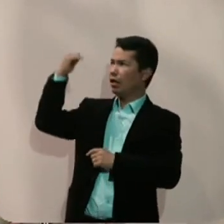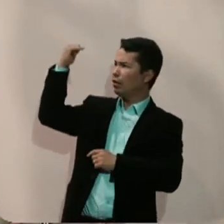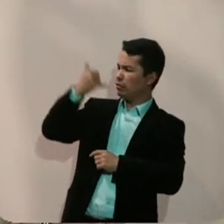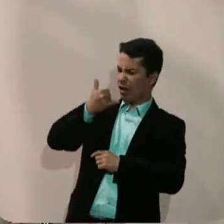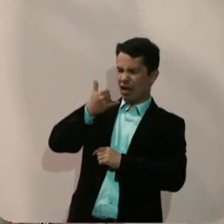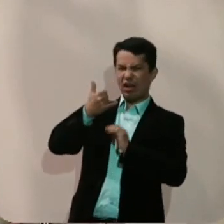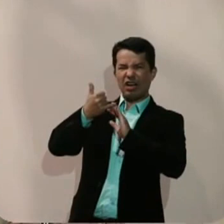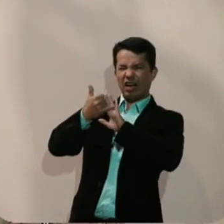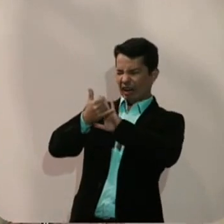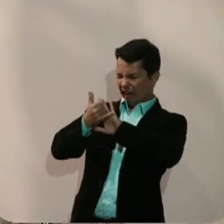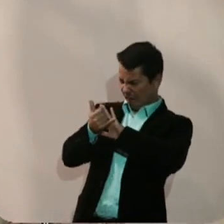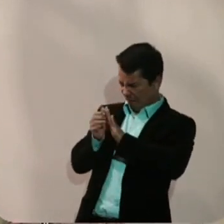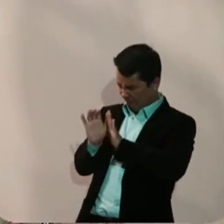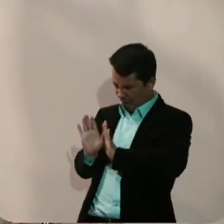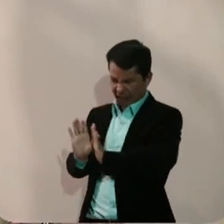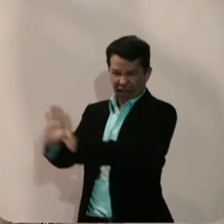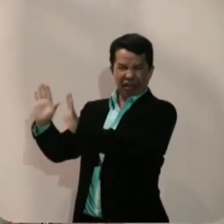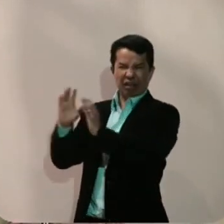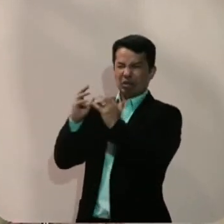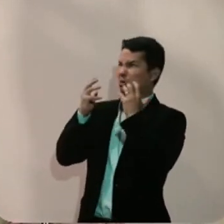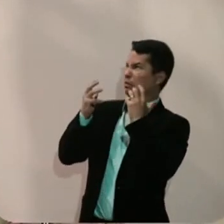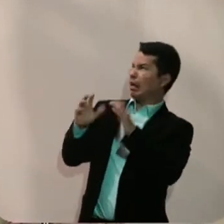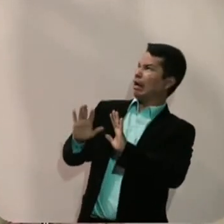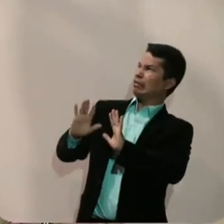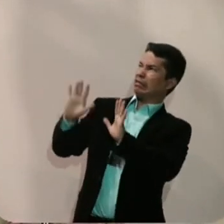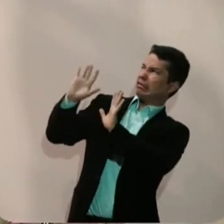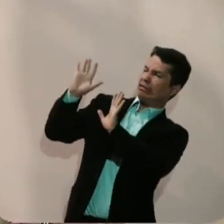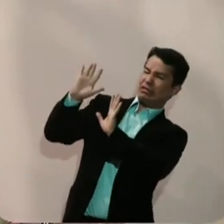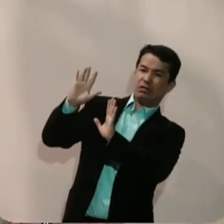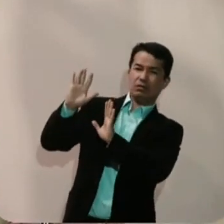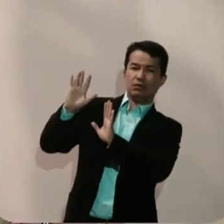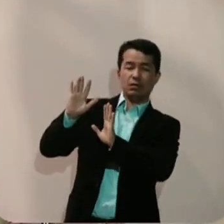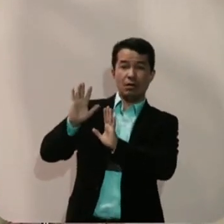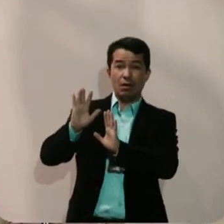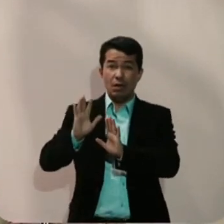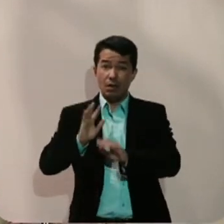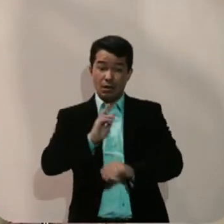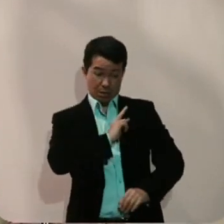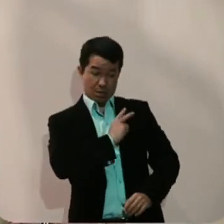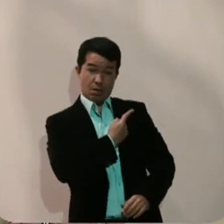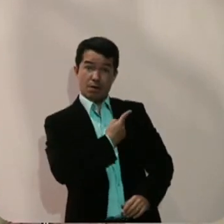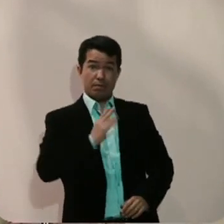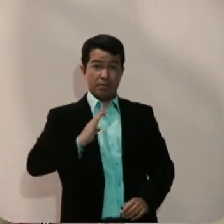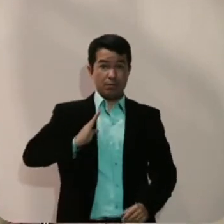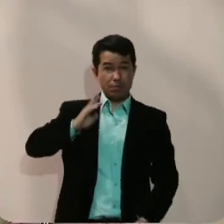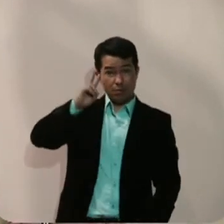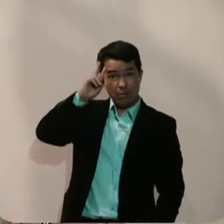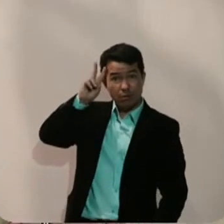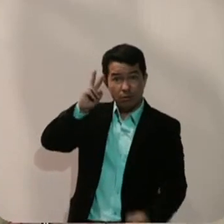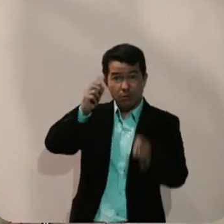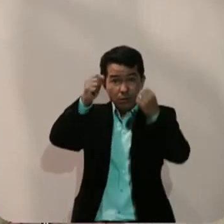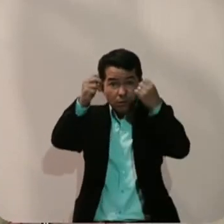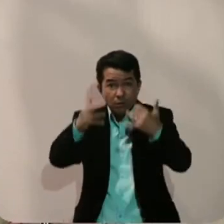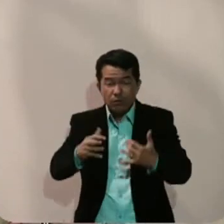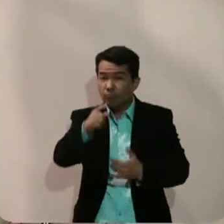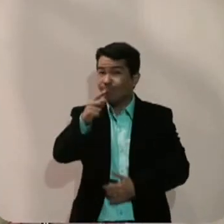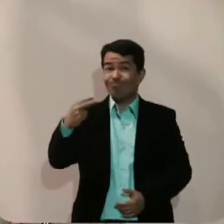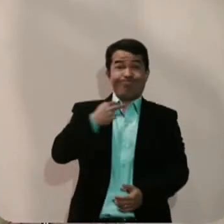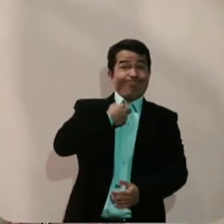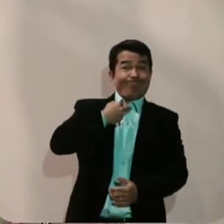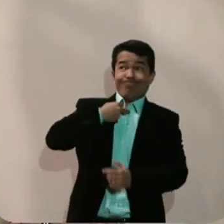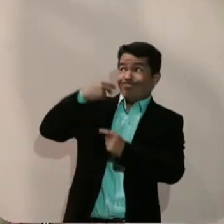para a gente, olha, para de lutar contra o Espírito, porque ninguém